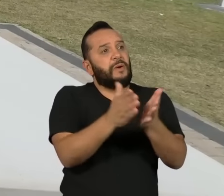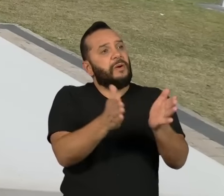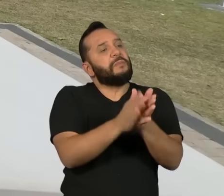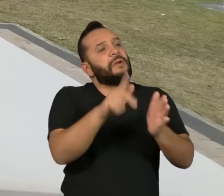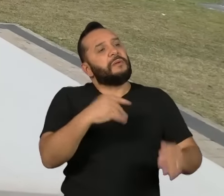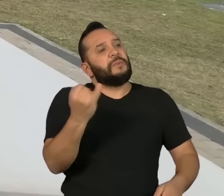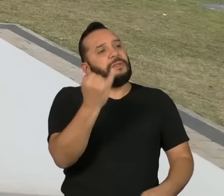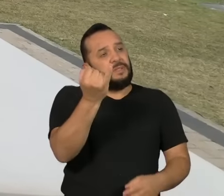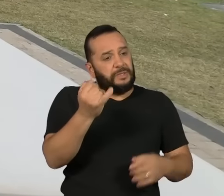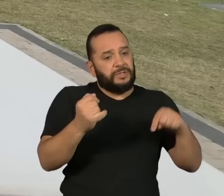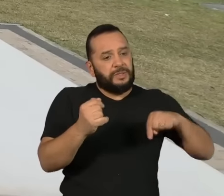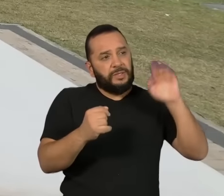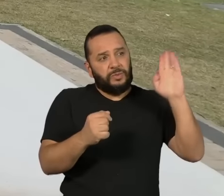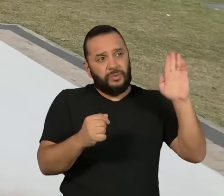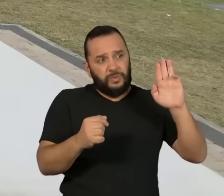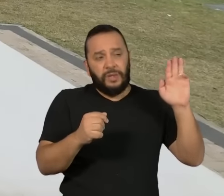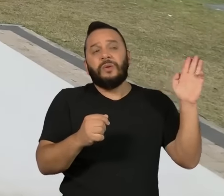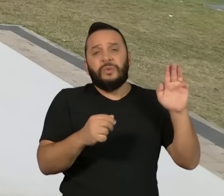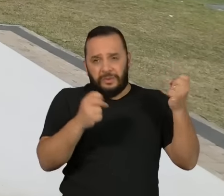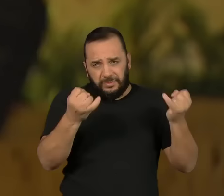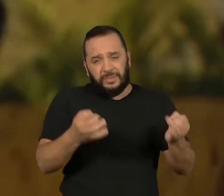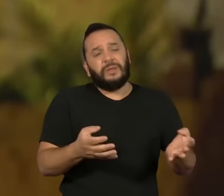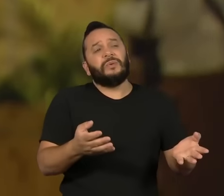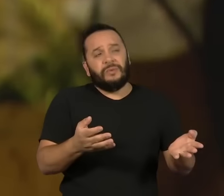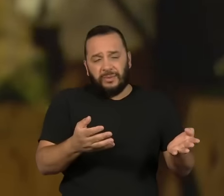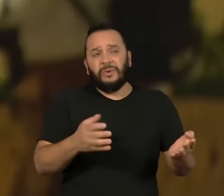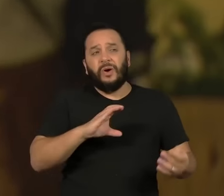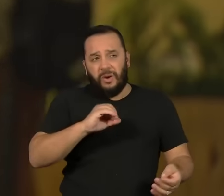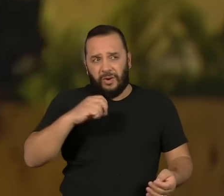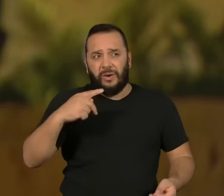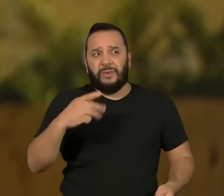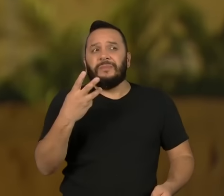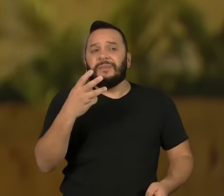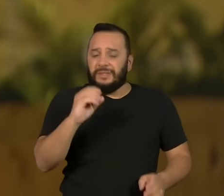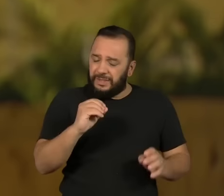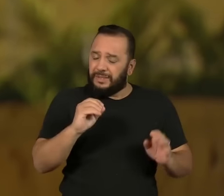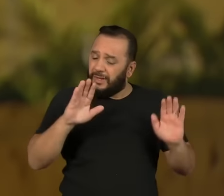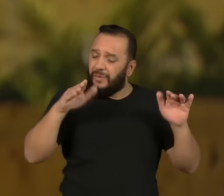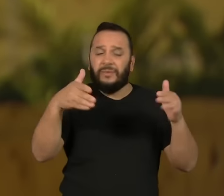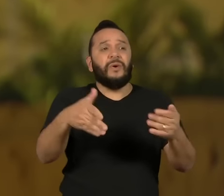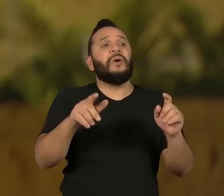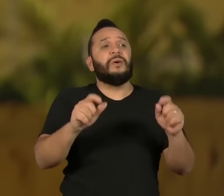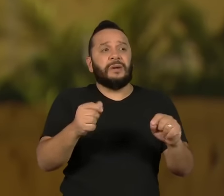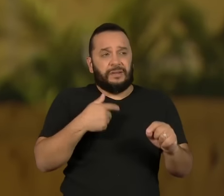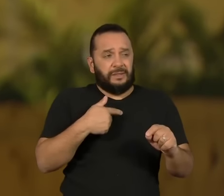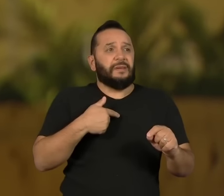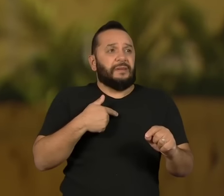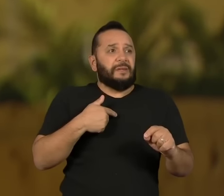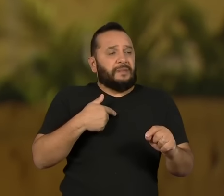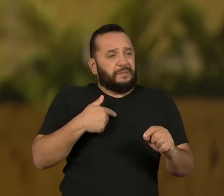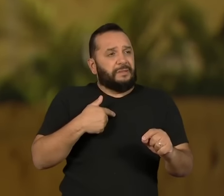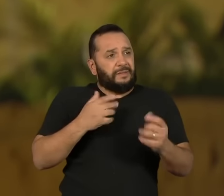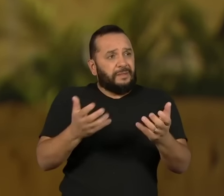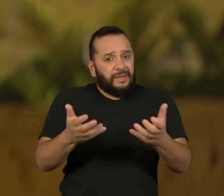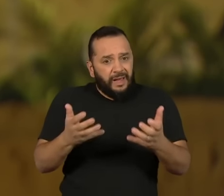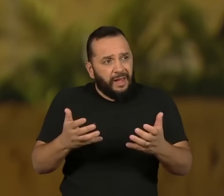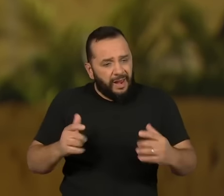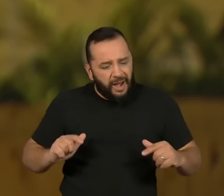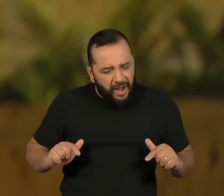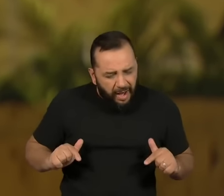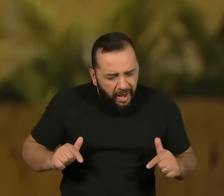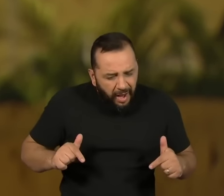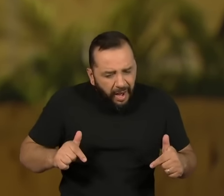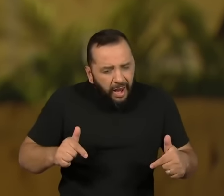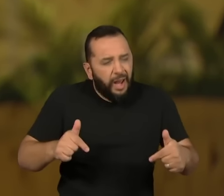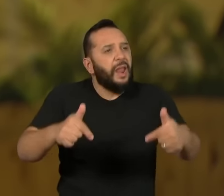o presidente Lula, ele sempre deixou isso muito claro. A COP30 está totalmente voltada para a aceleração da implementação. A